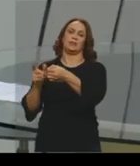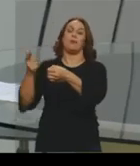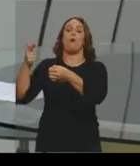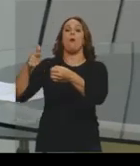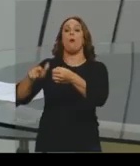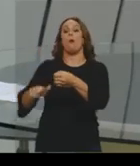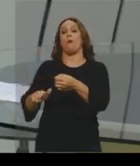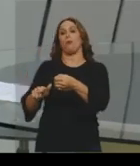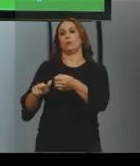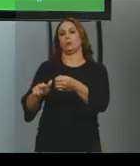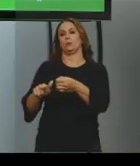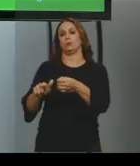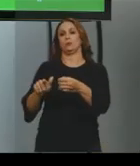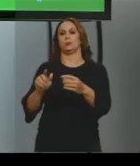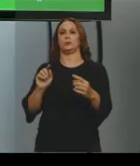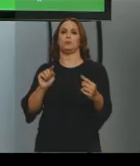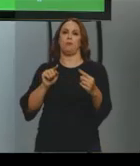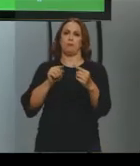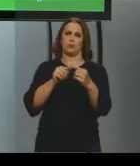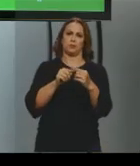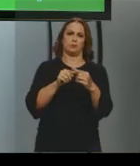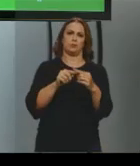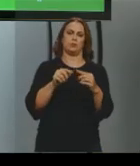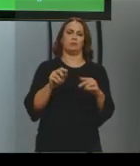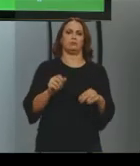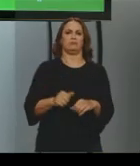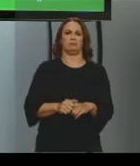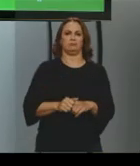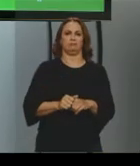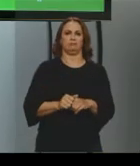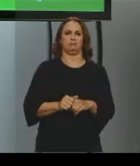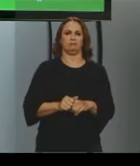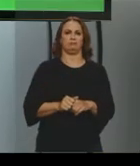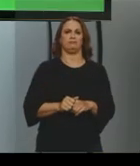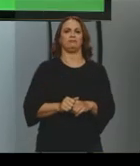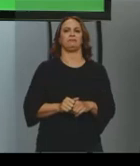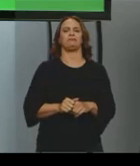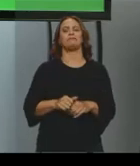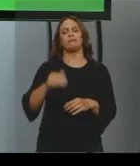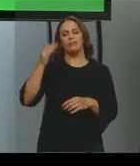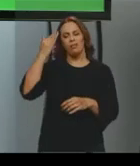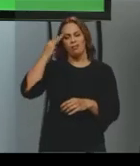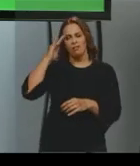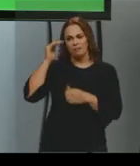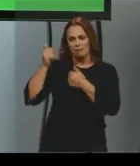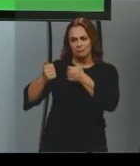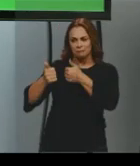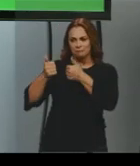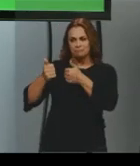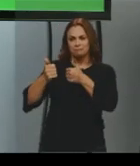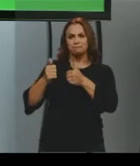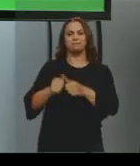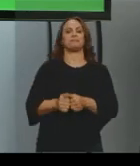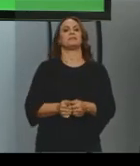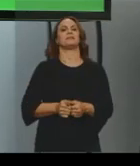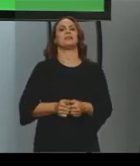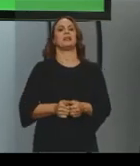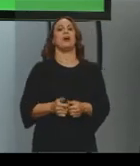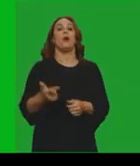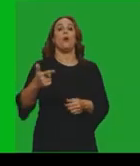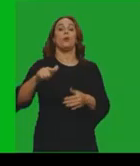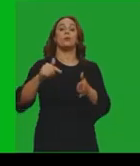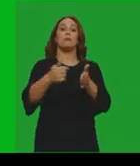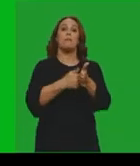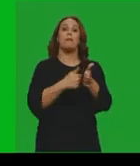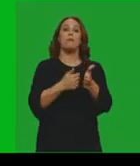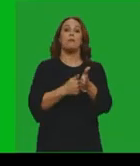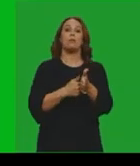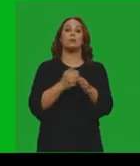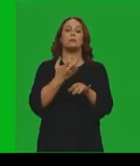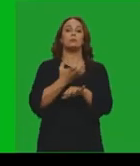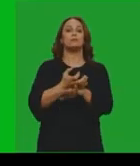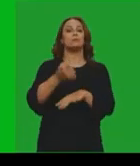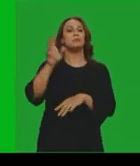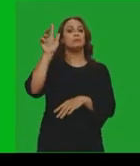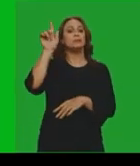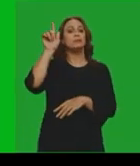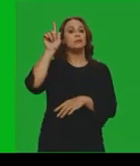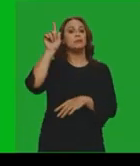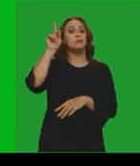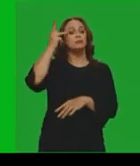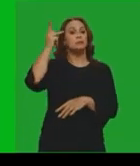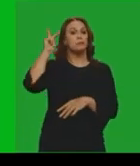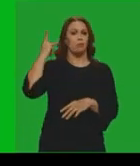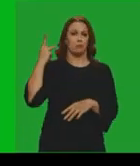outros países. Entendido, né, Jacinto? Vamos para a próxima. Nossa próxima pergunta é para a história. Quais as